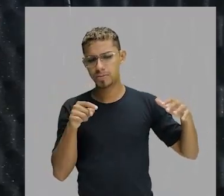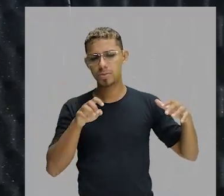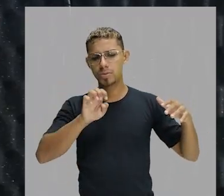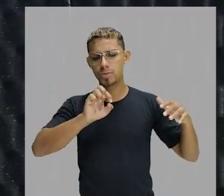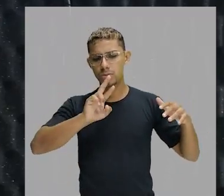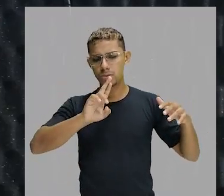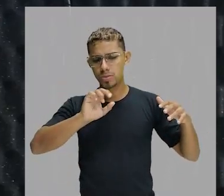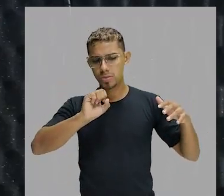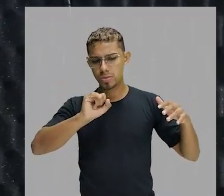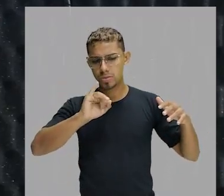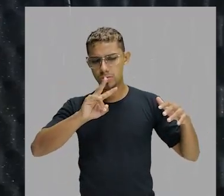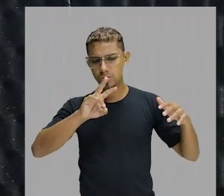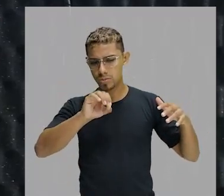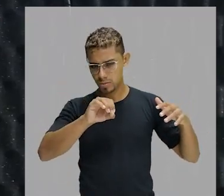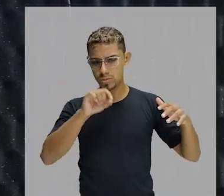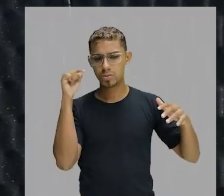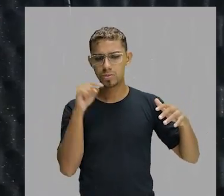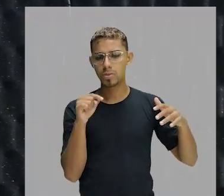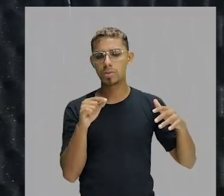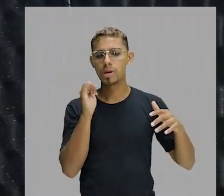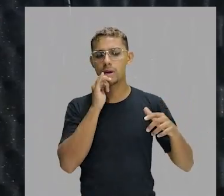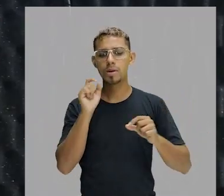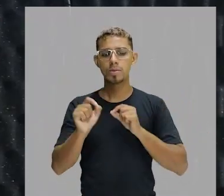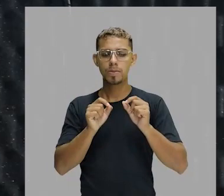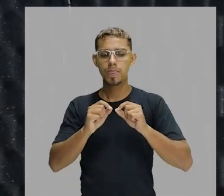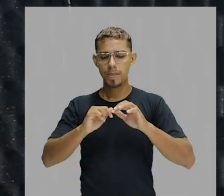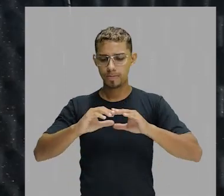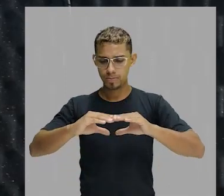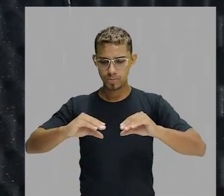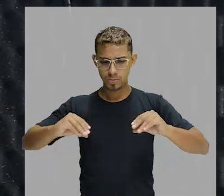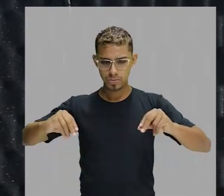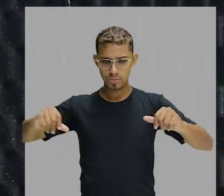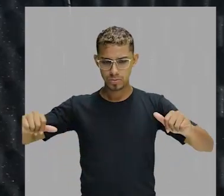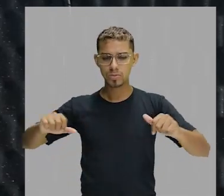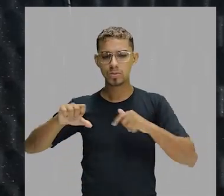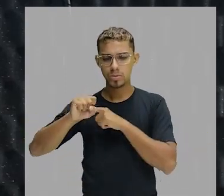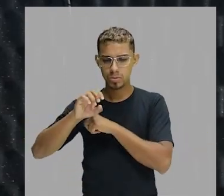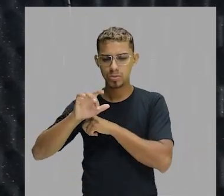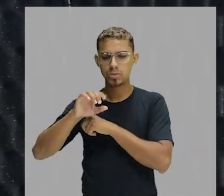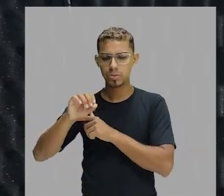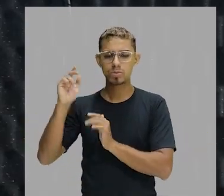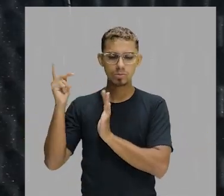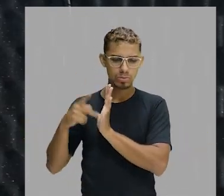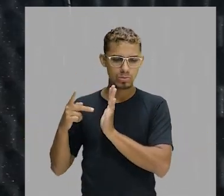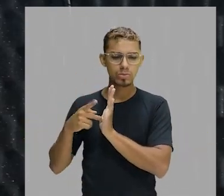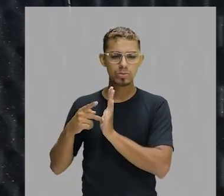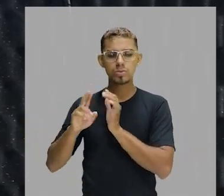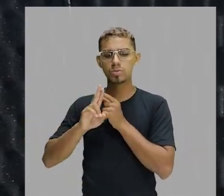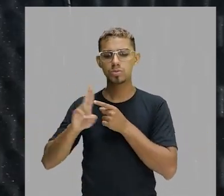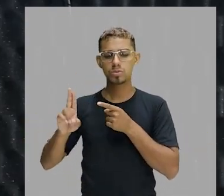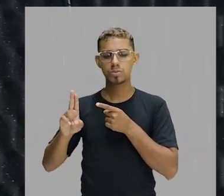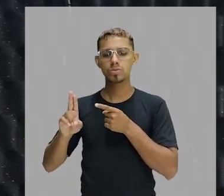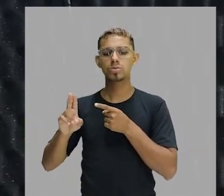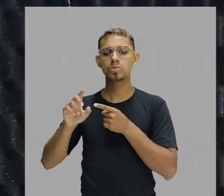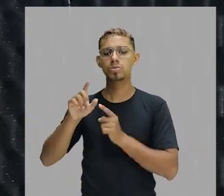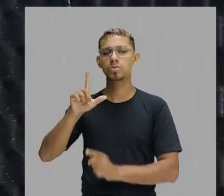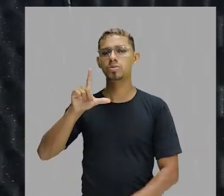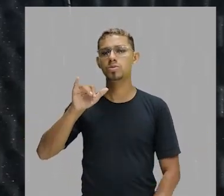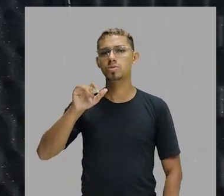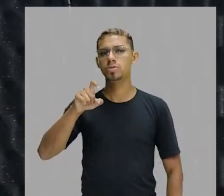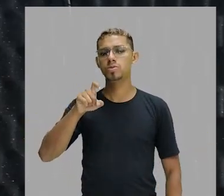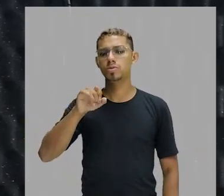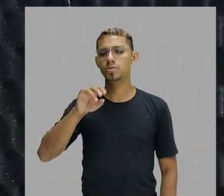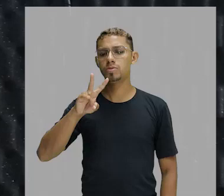erosão, né, leva ao empobrecimento dos solos. Com certeza, principalmente por processo chamado de lixiviação, que é a